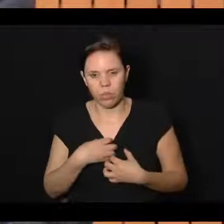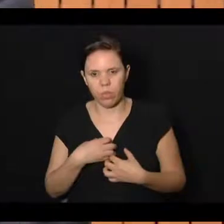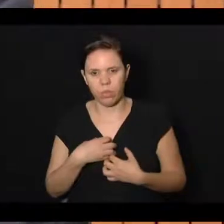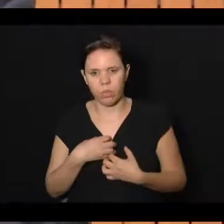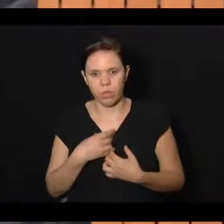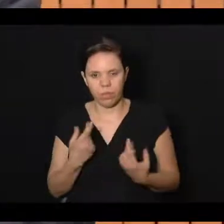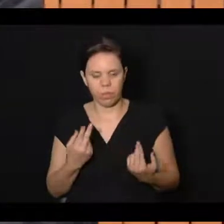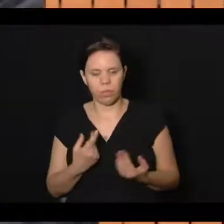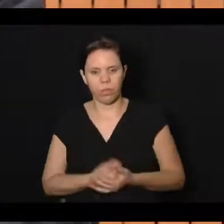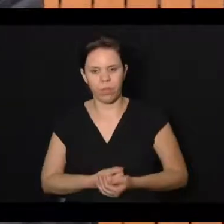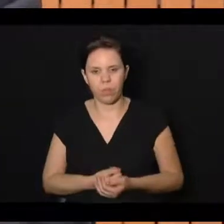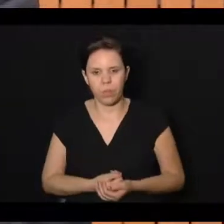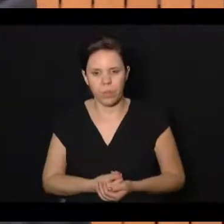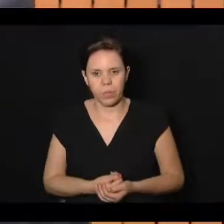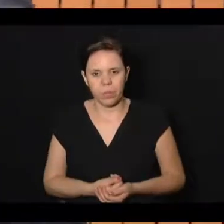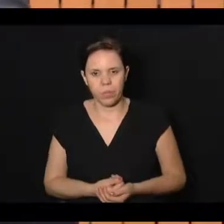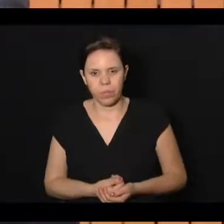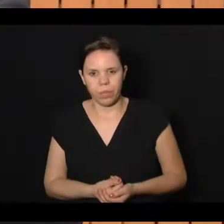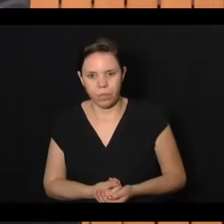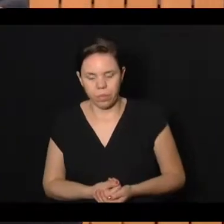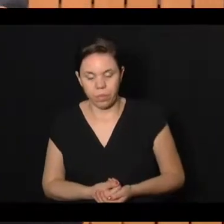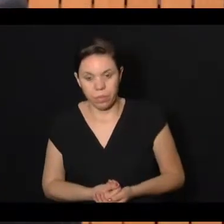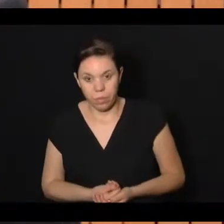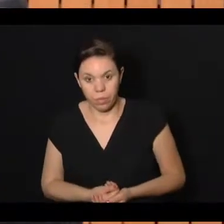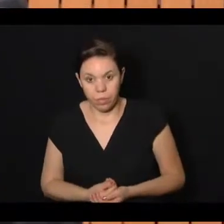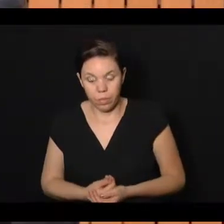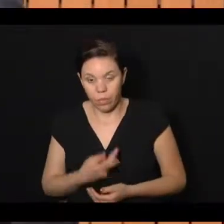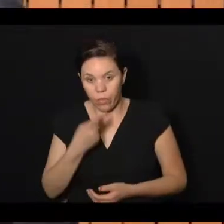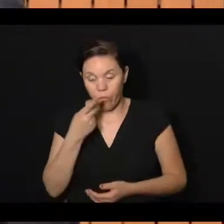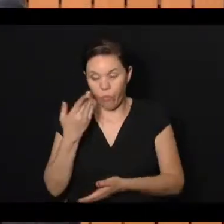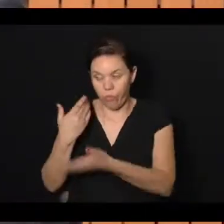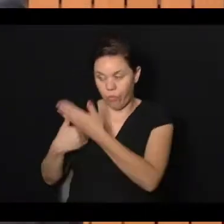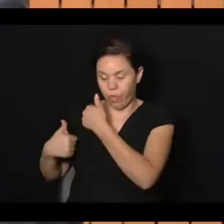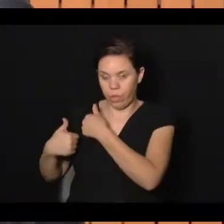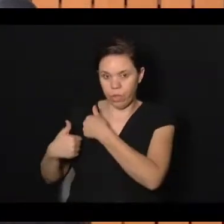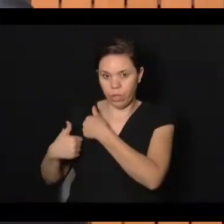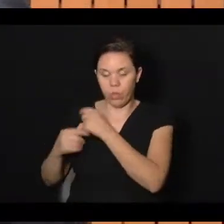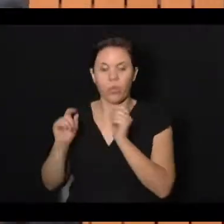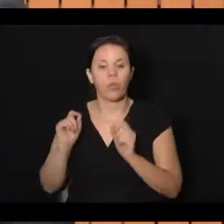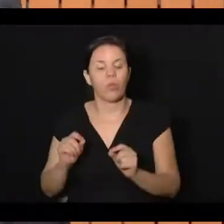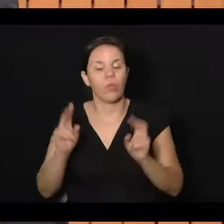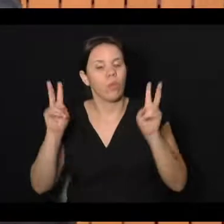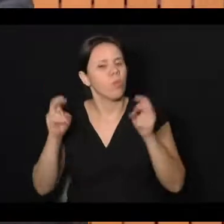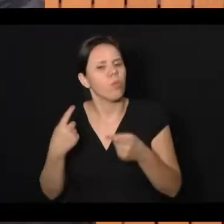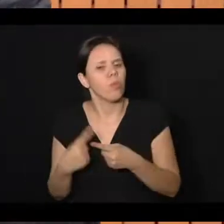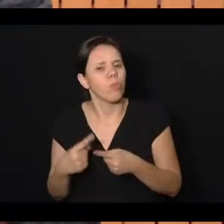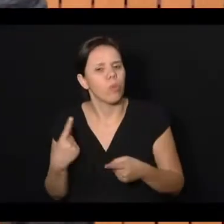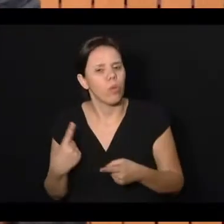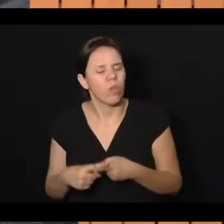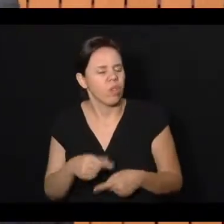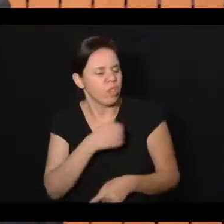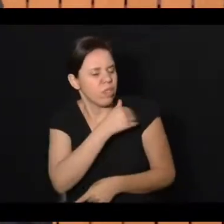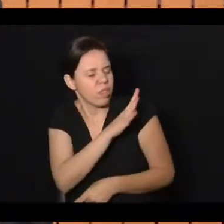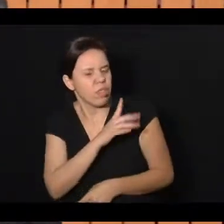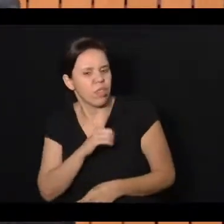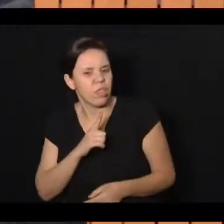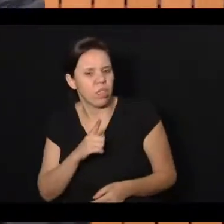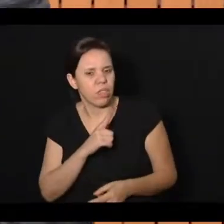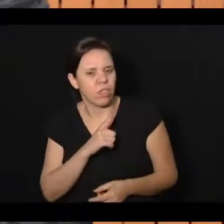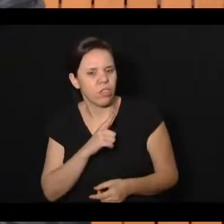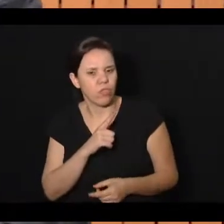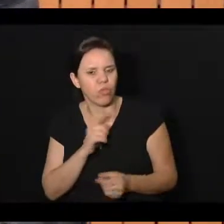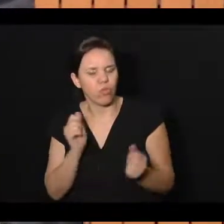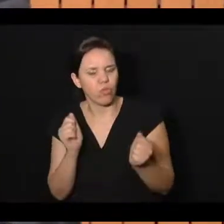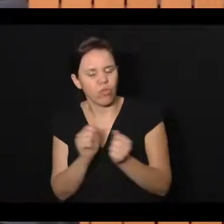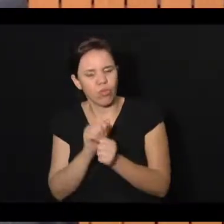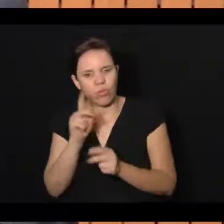agora umas outras assim na minha outra forma anterior eu falei muito dessa questão do do porque que geralmente o preconceito ele está envolta a população